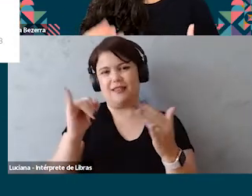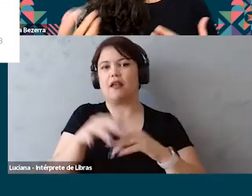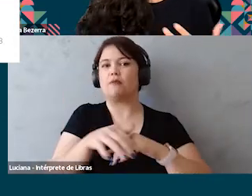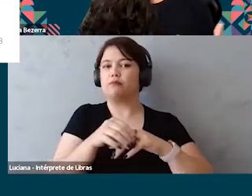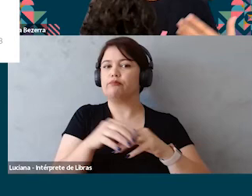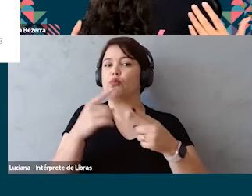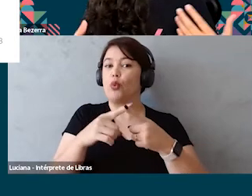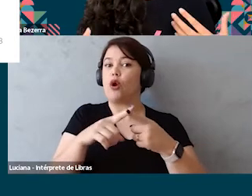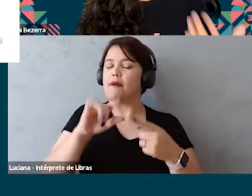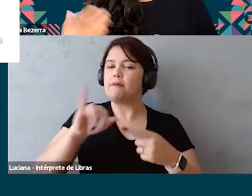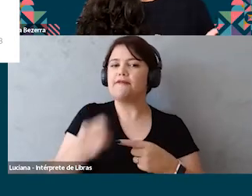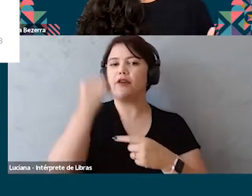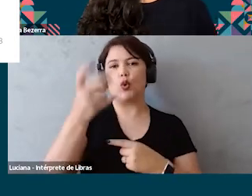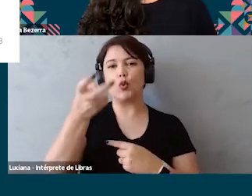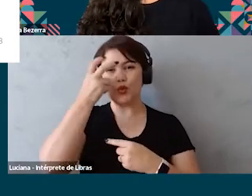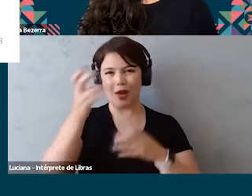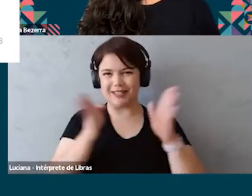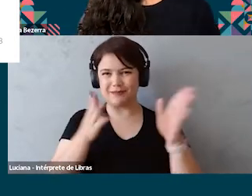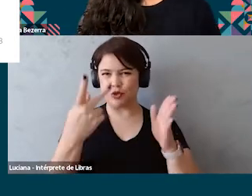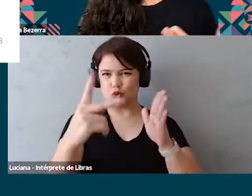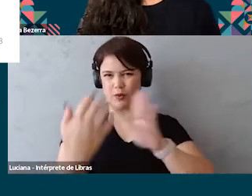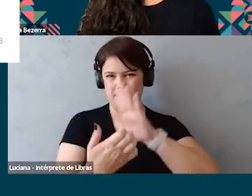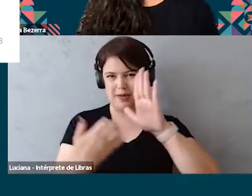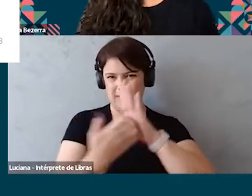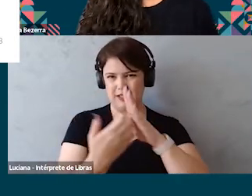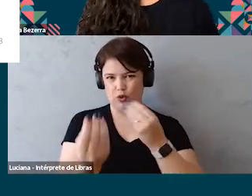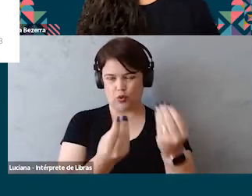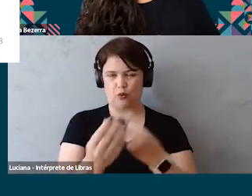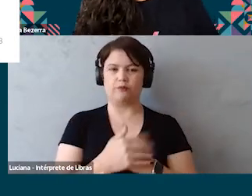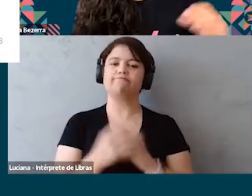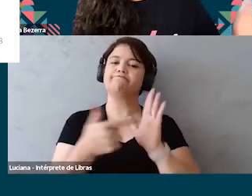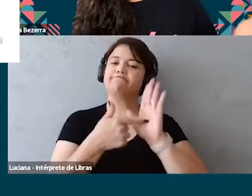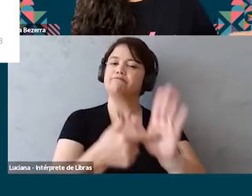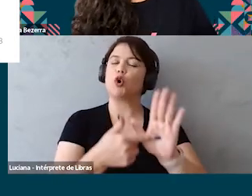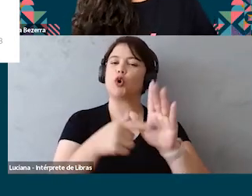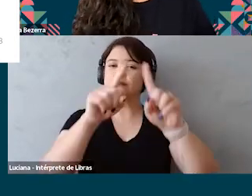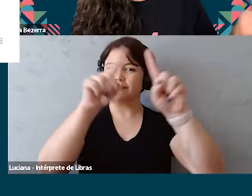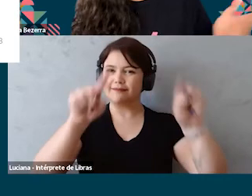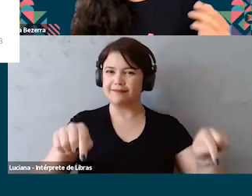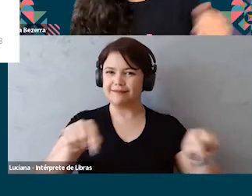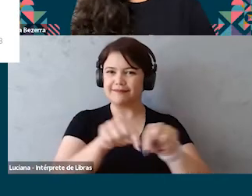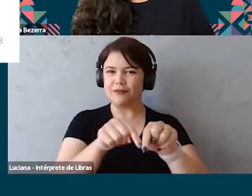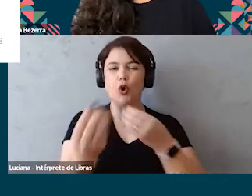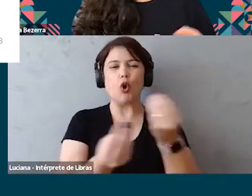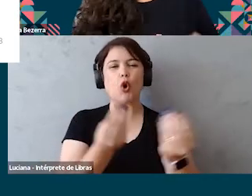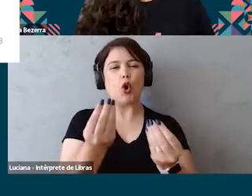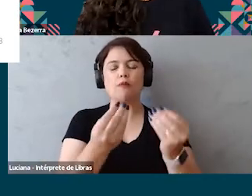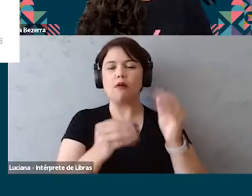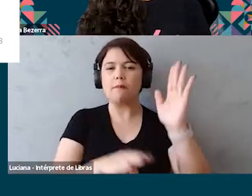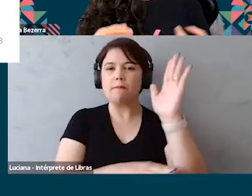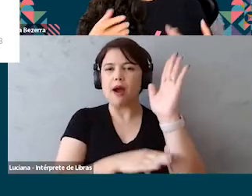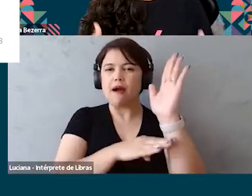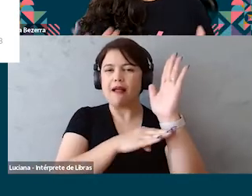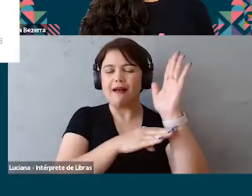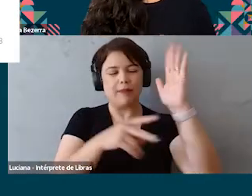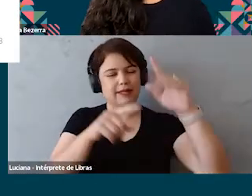você pode abordar assim essa parte de cultura de acessibilidade na tua empresa. A gente trouxe aqui essa pirâmide sobre a